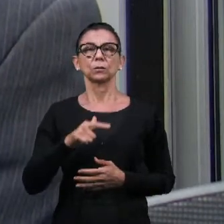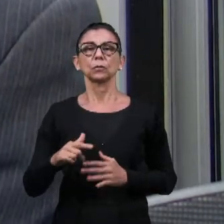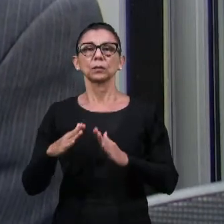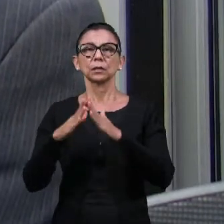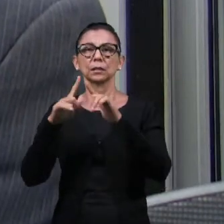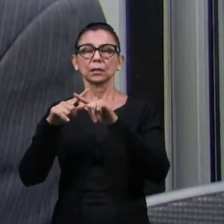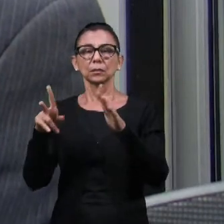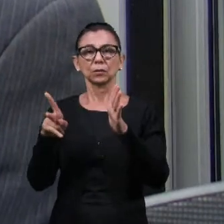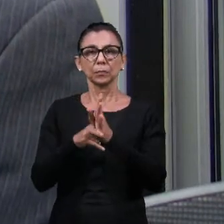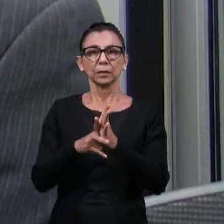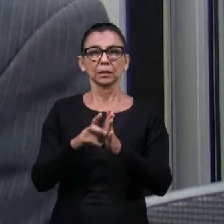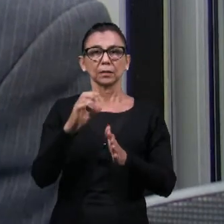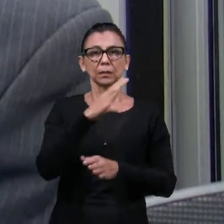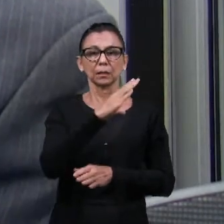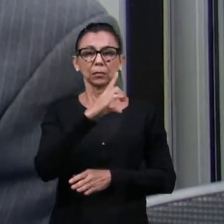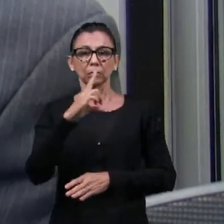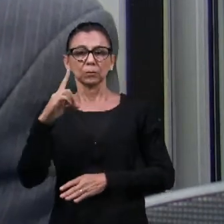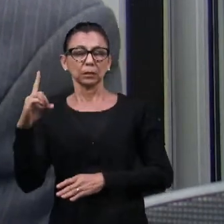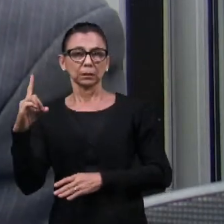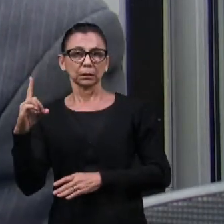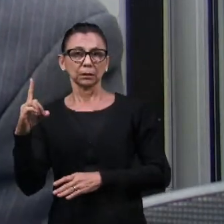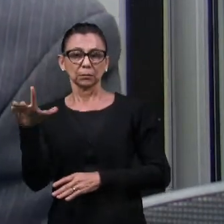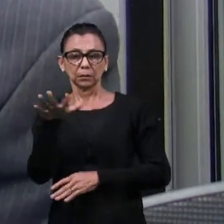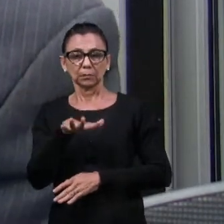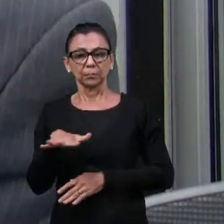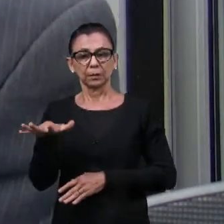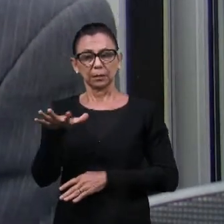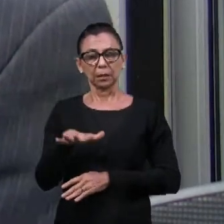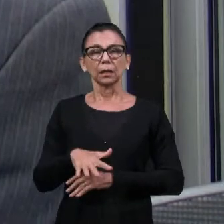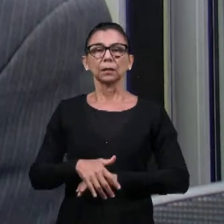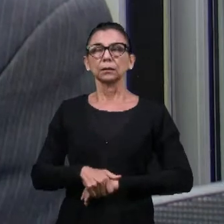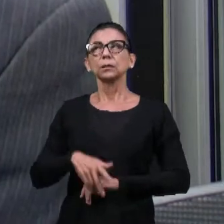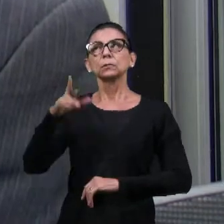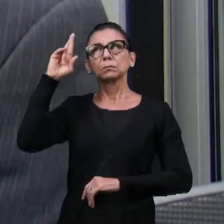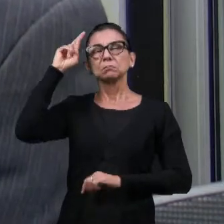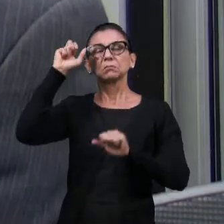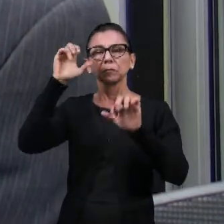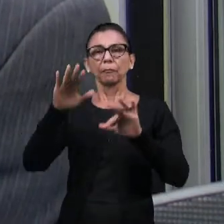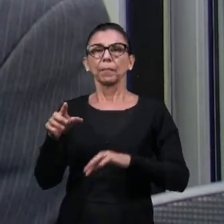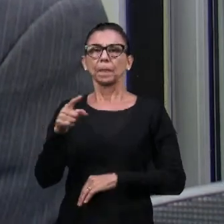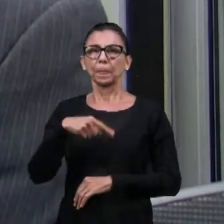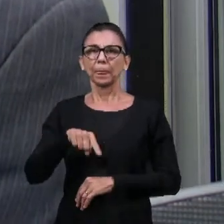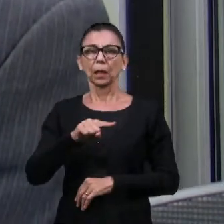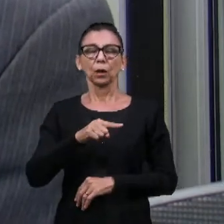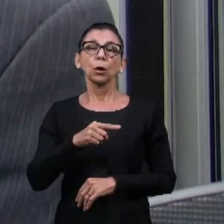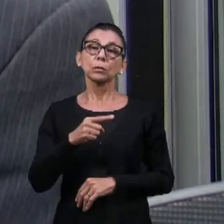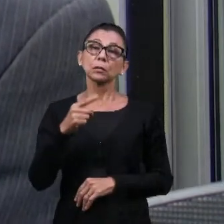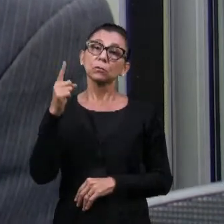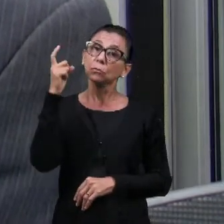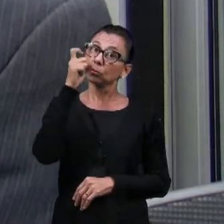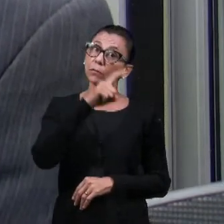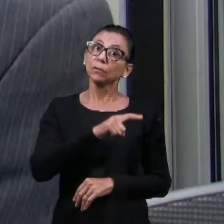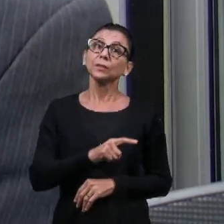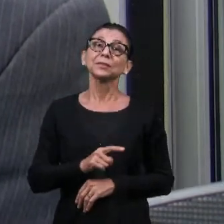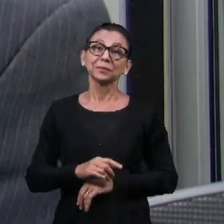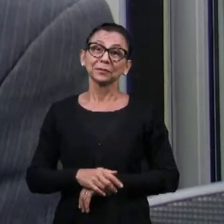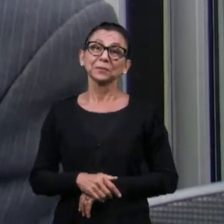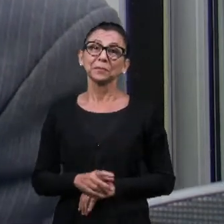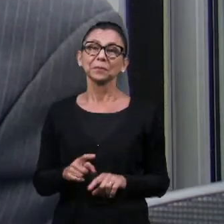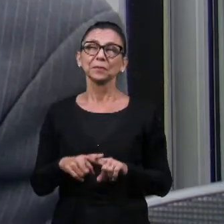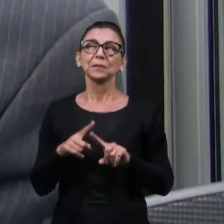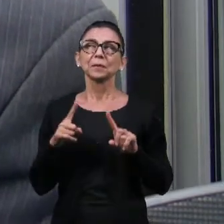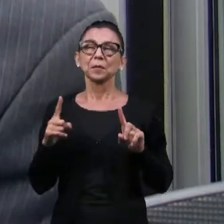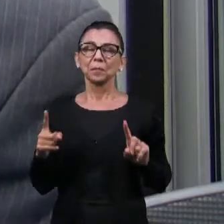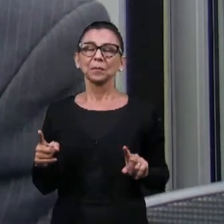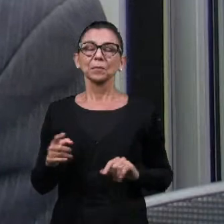e o Senhor abençoou grandemente, né? Temos passado as provas desse momento que vivemos, mas com